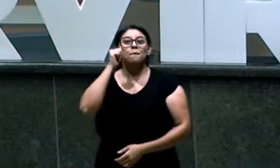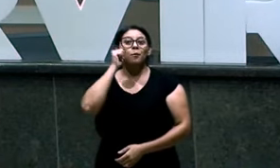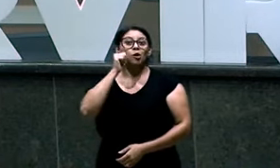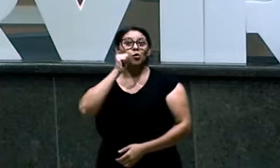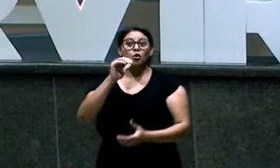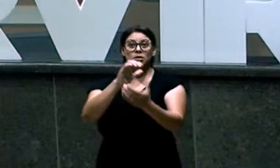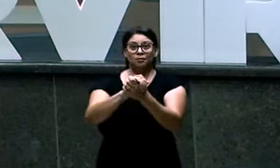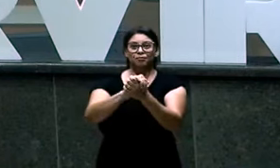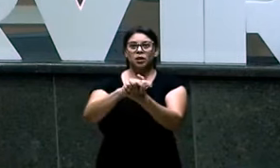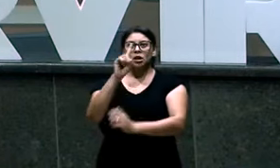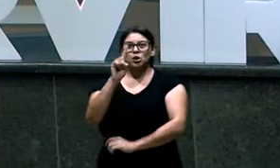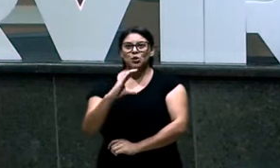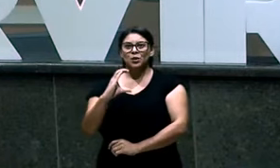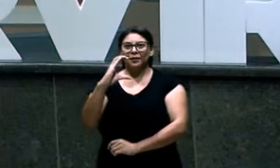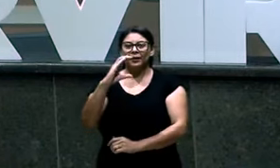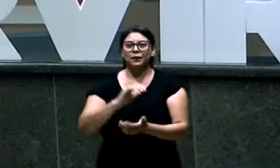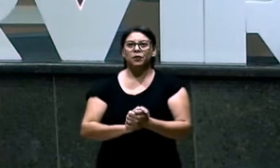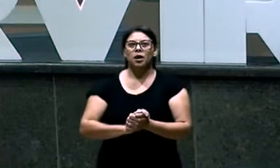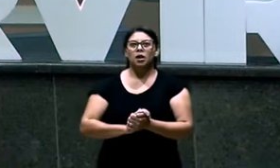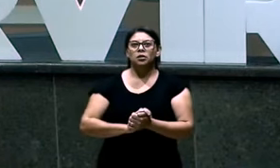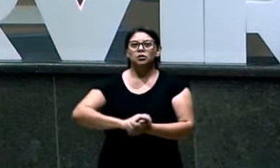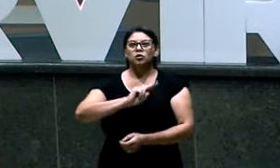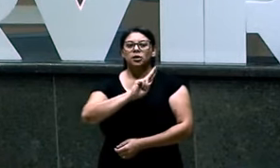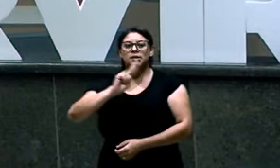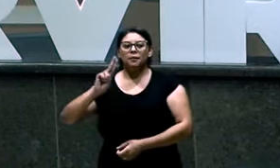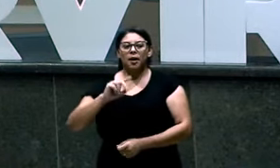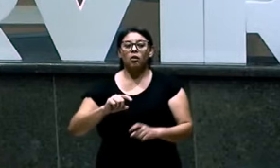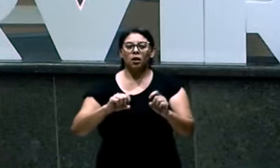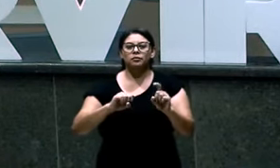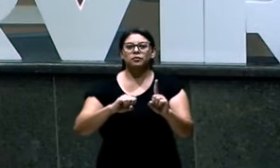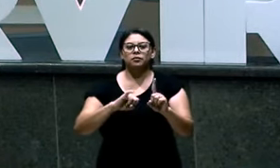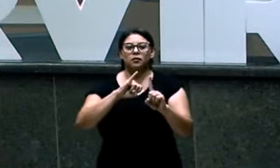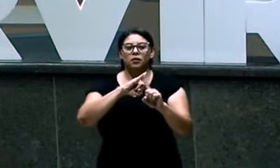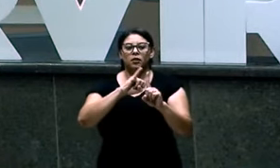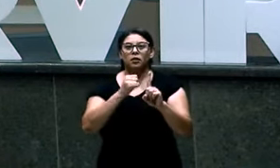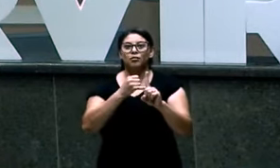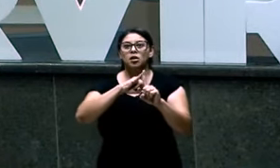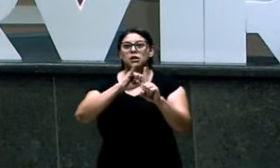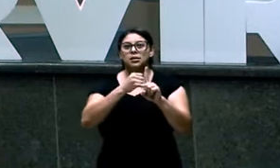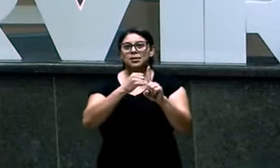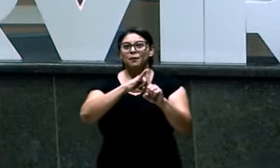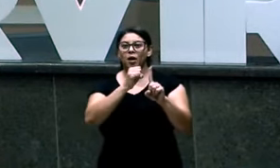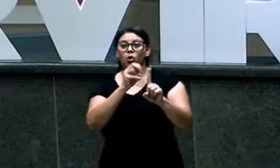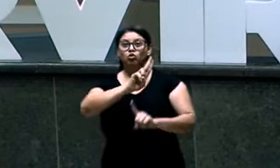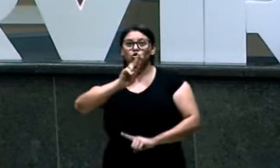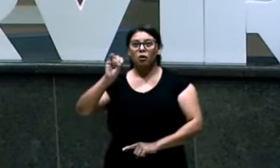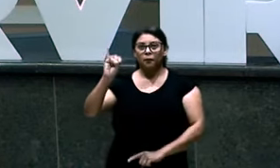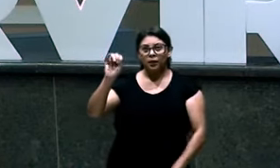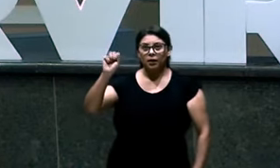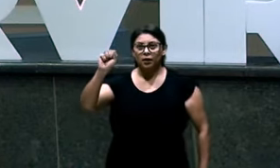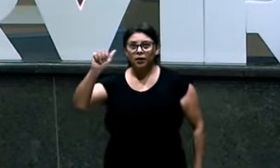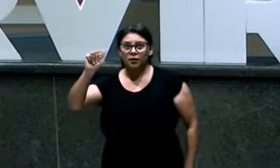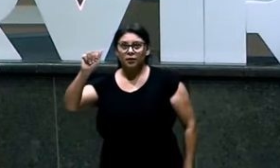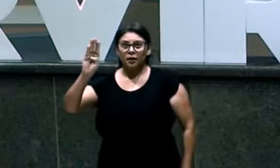eu protesto. Zacarias e Isabel, havia muitos casais com este nome. Lucas traz uma outra informação. O pai desse